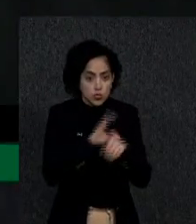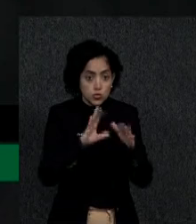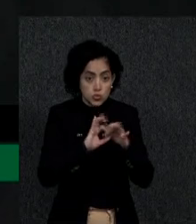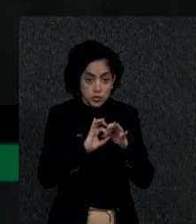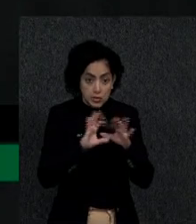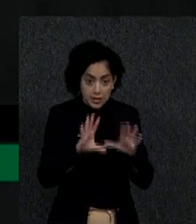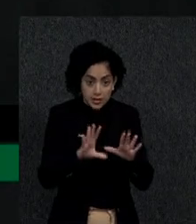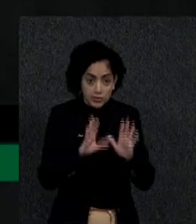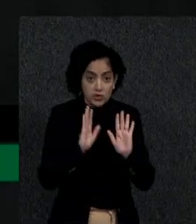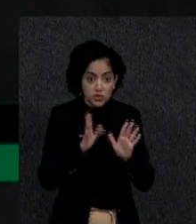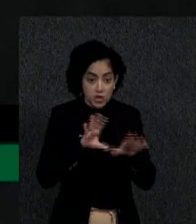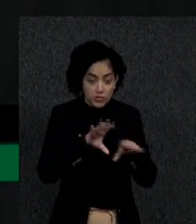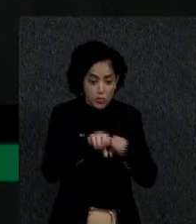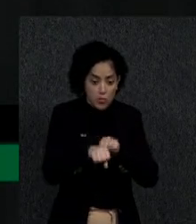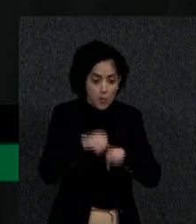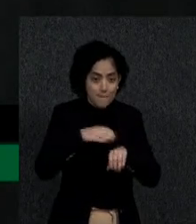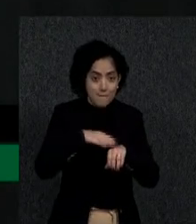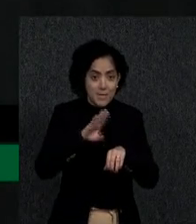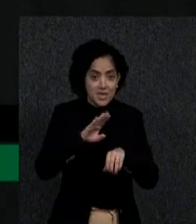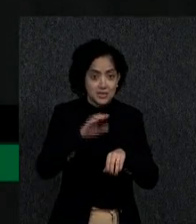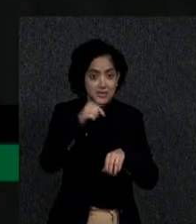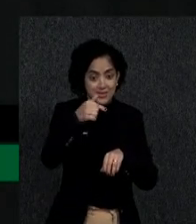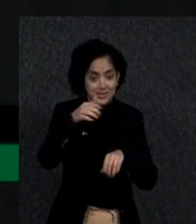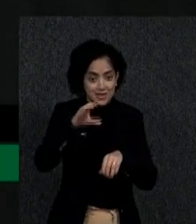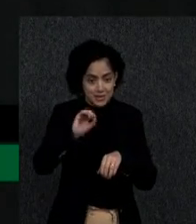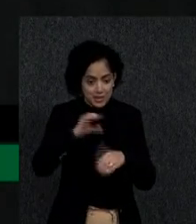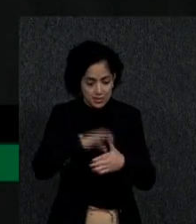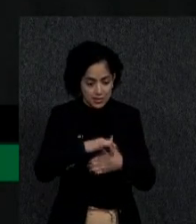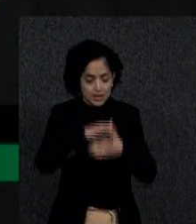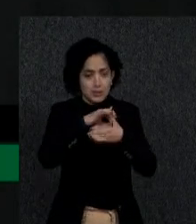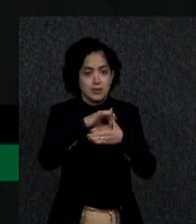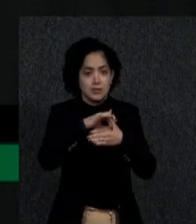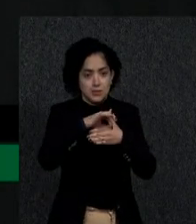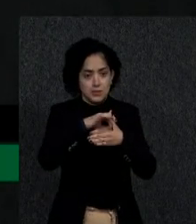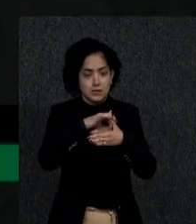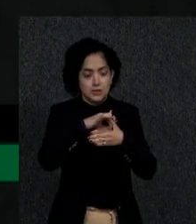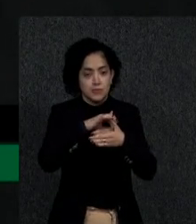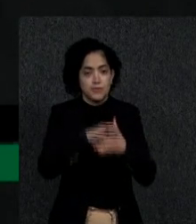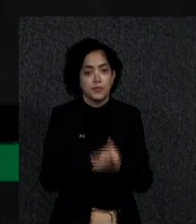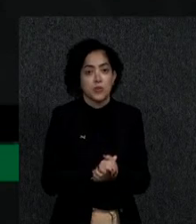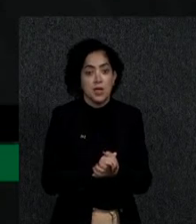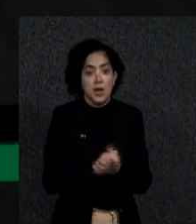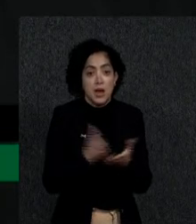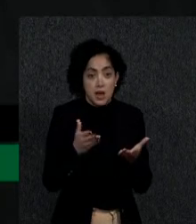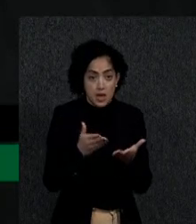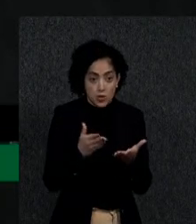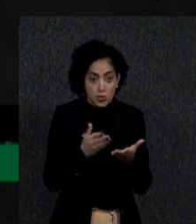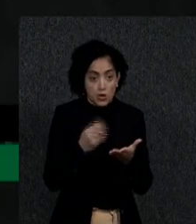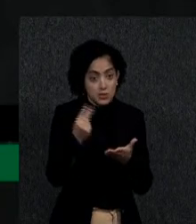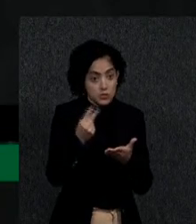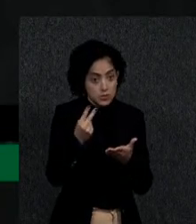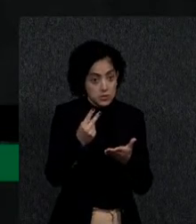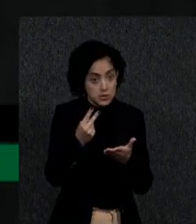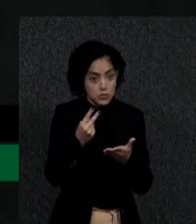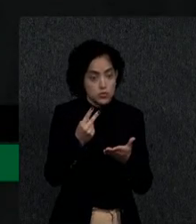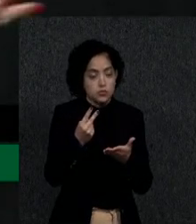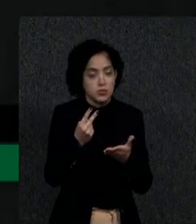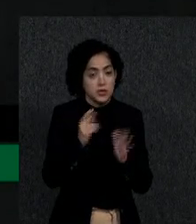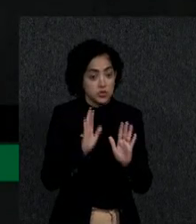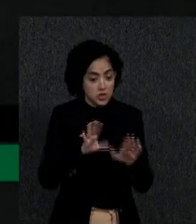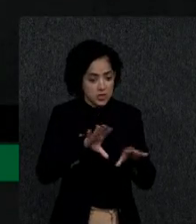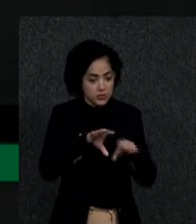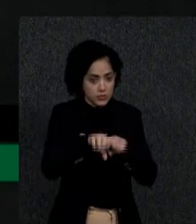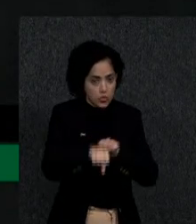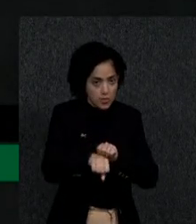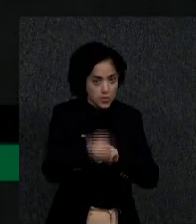Centro Especializado de Reabilitação, que trabalha com reabilitação física e intelectual, com mais de 12 mil atendimentos em toda